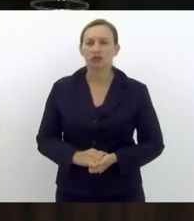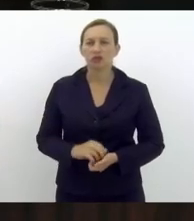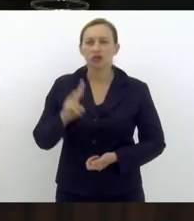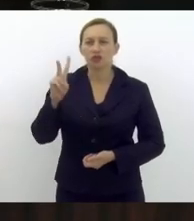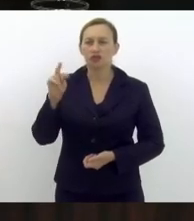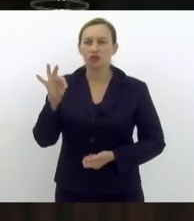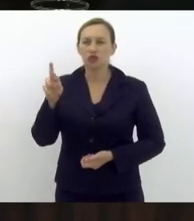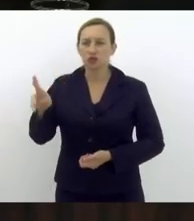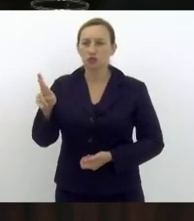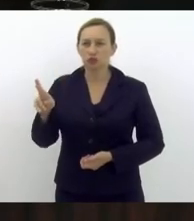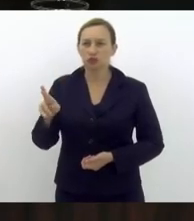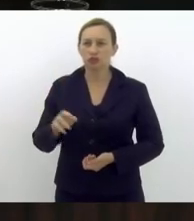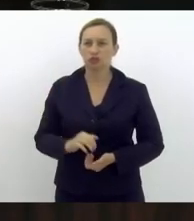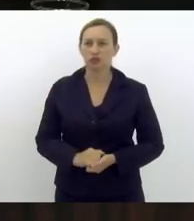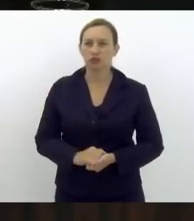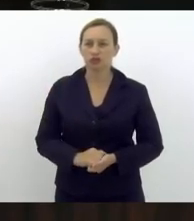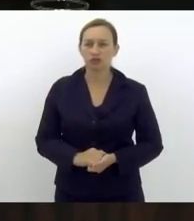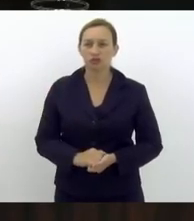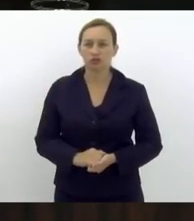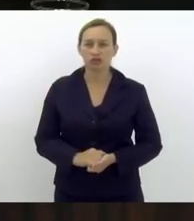Vitor Júnior.